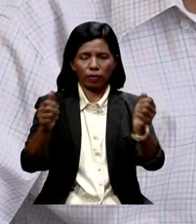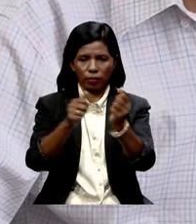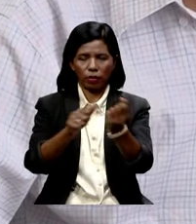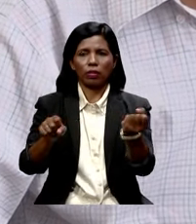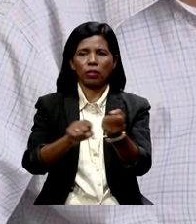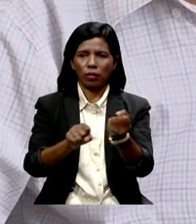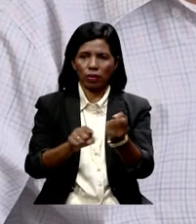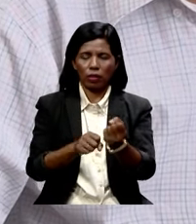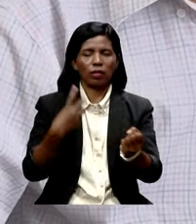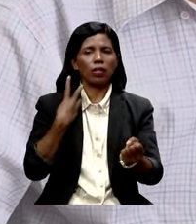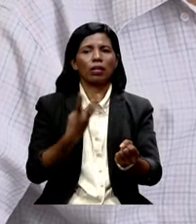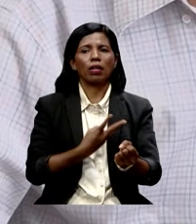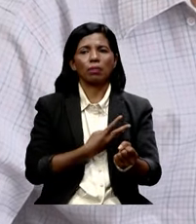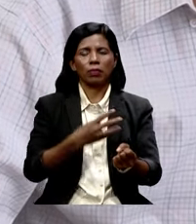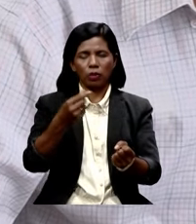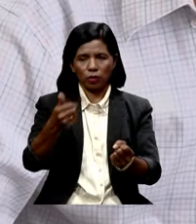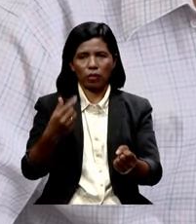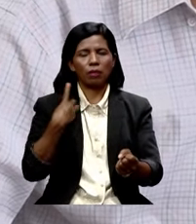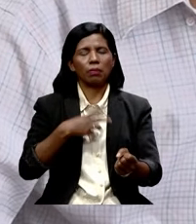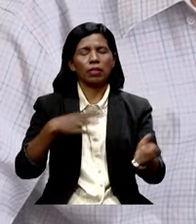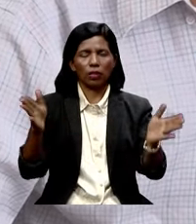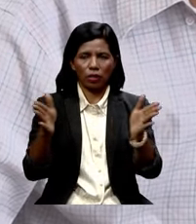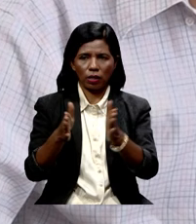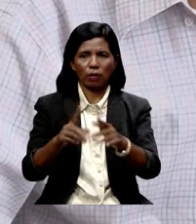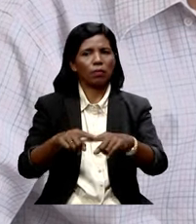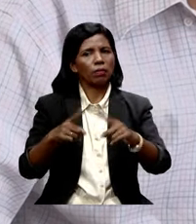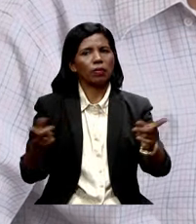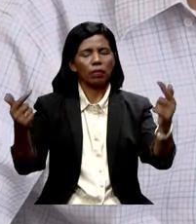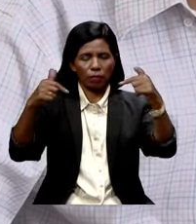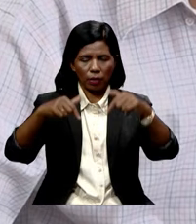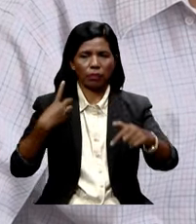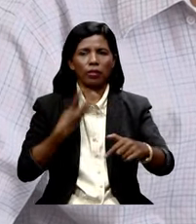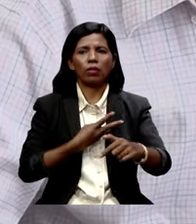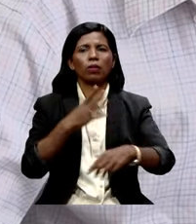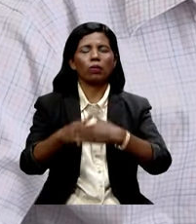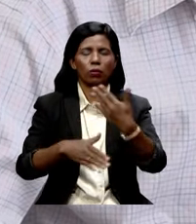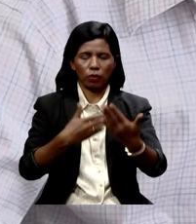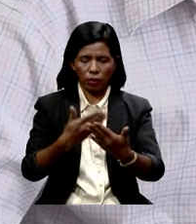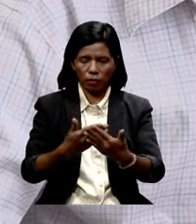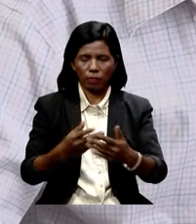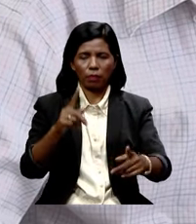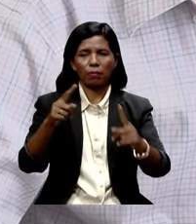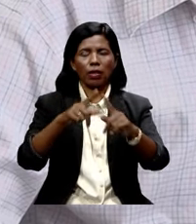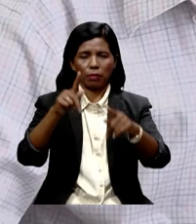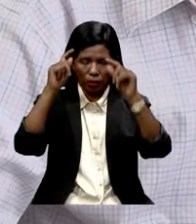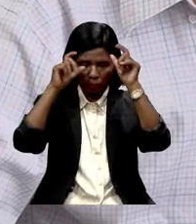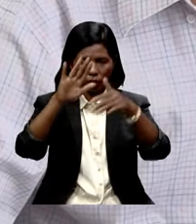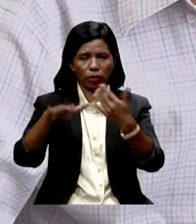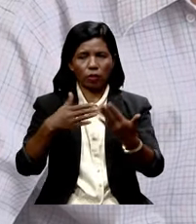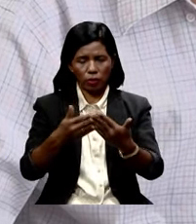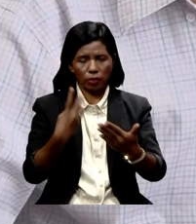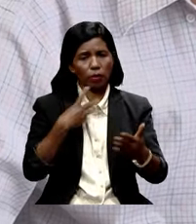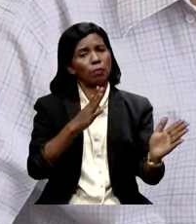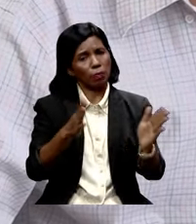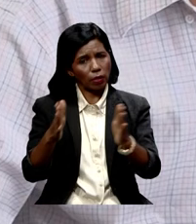contribuição, Ami meska wituan, ami meska kik, mai be nia mai baita hotu, mai be matimor hotu, tu ita ting prepara simu, pra nia